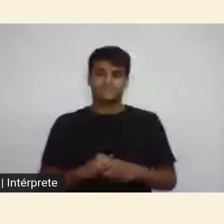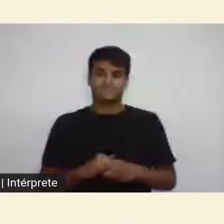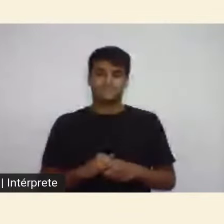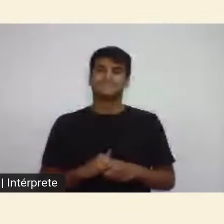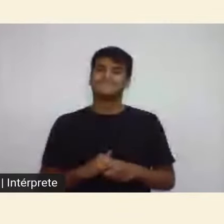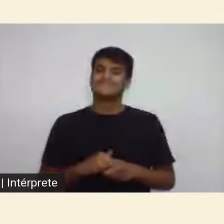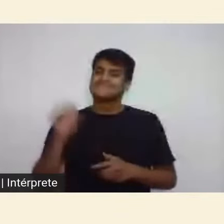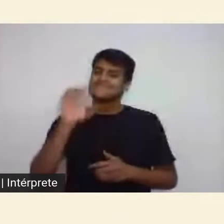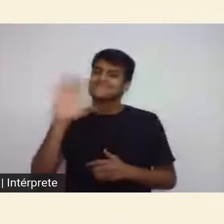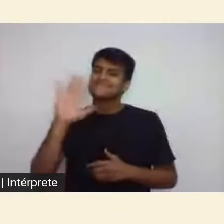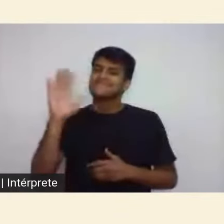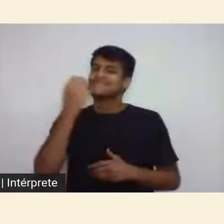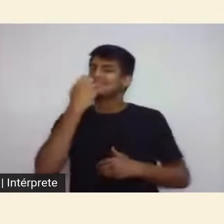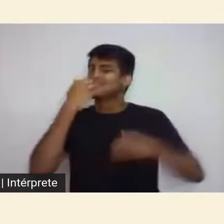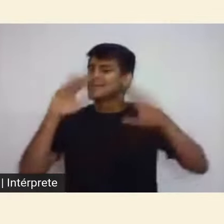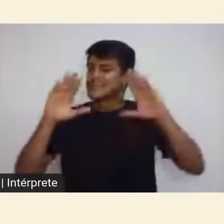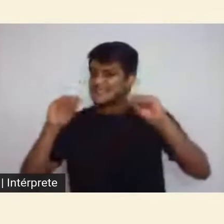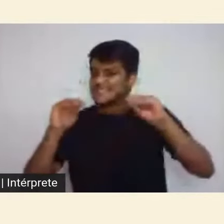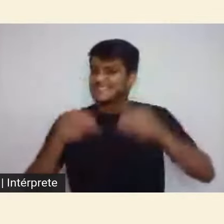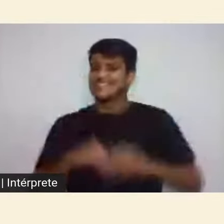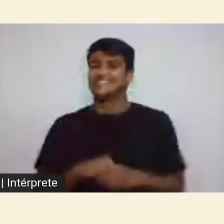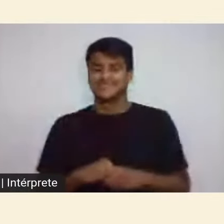Olá, boa noite.